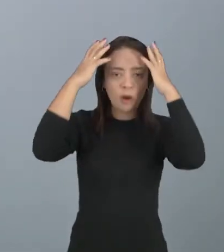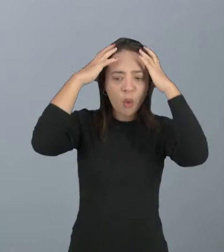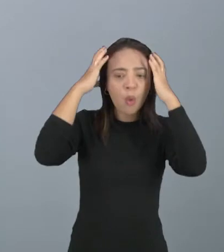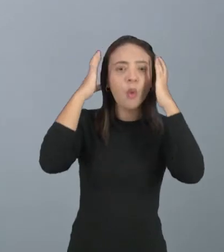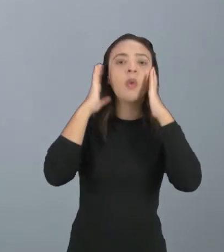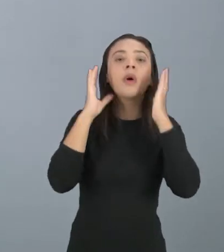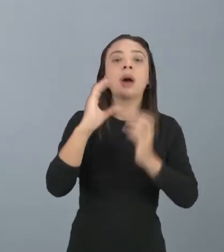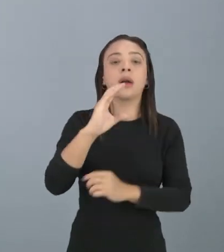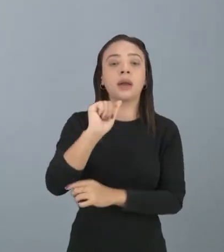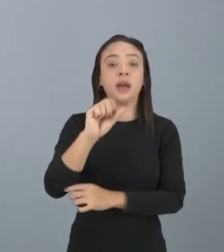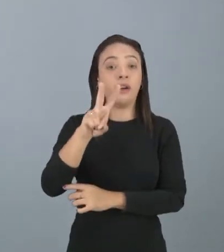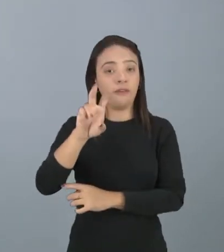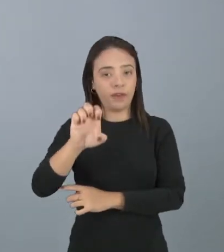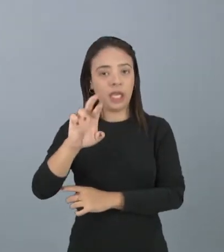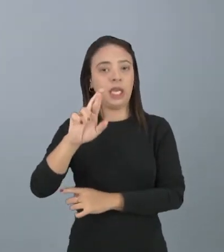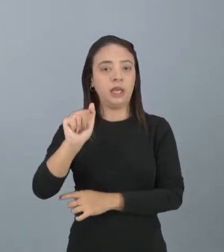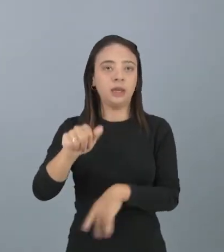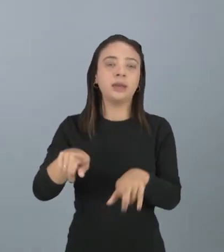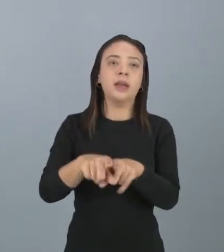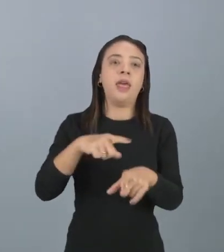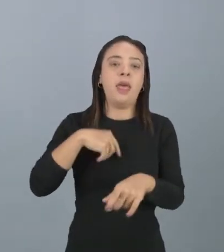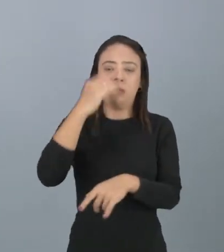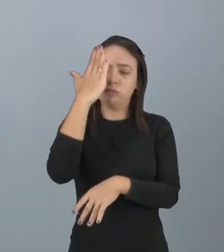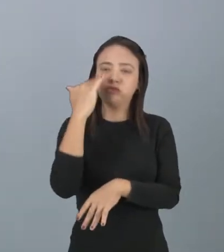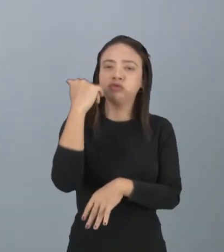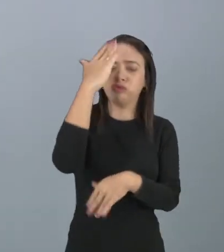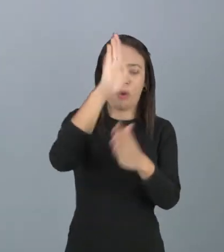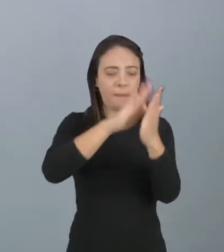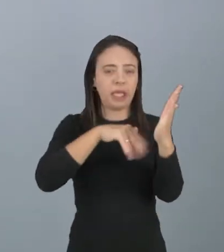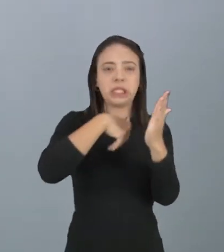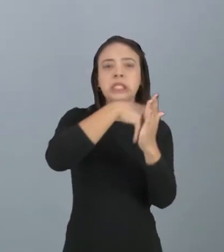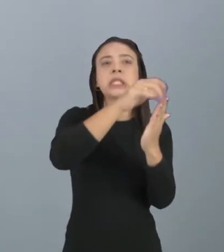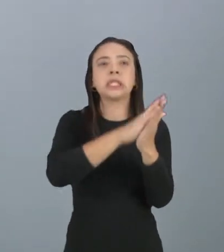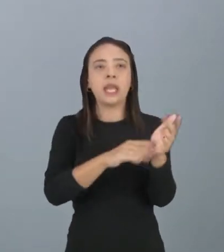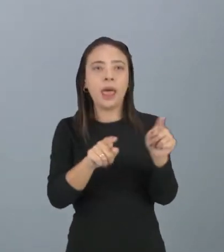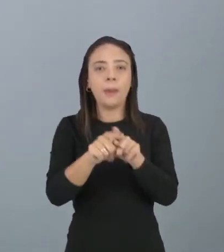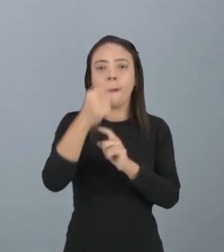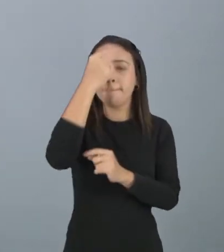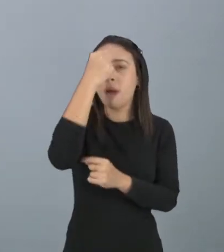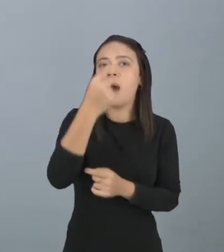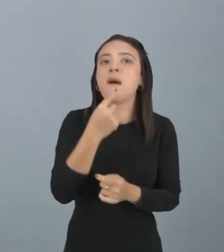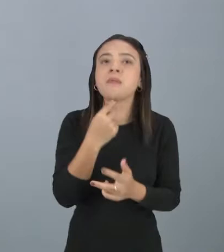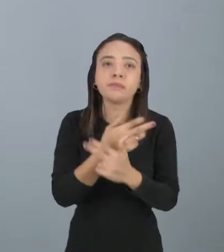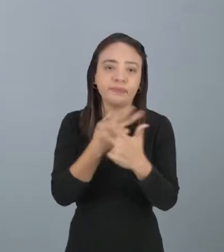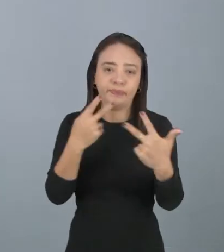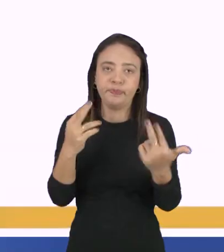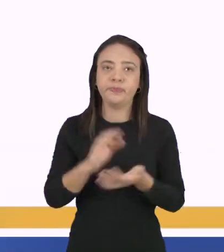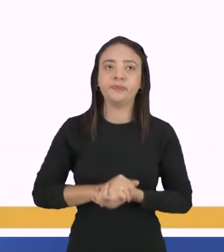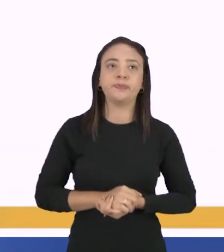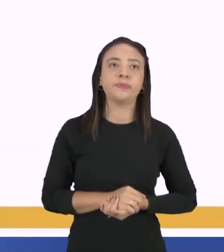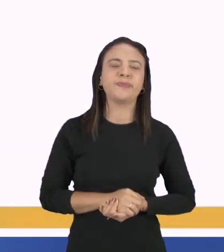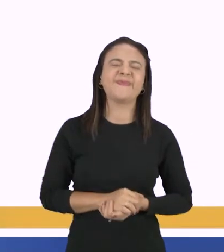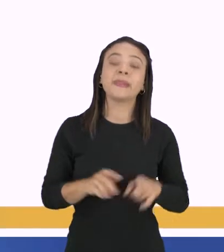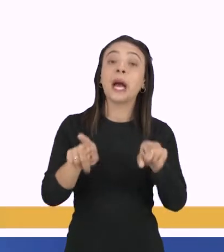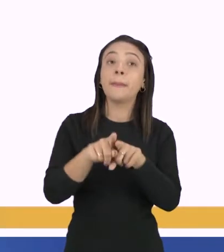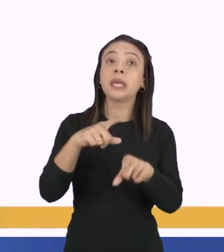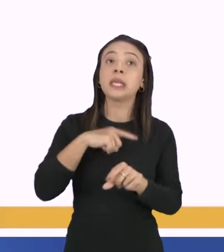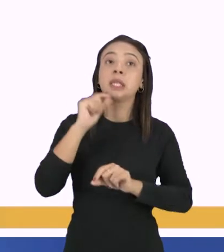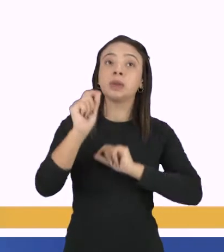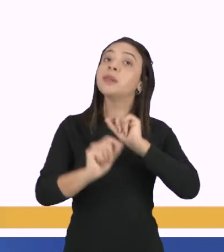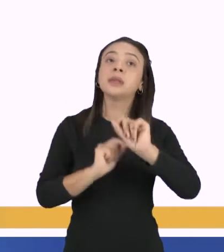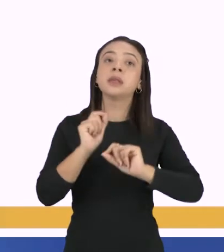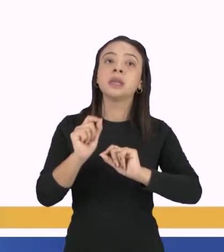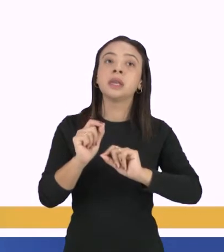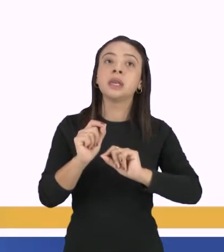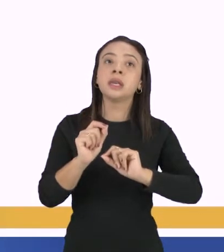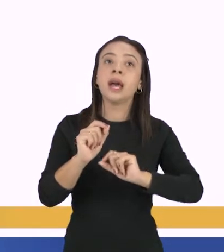diferentes coisas, né? Pintura no rosto, o objeto, imagens impressas, enfim. Também tem a Catrina,